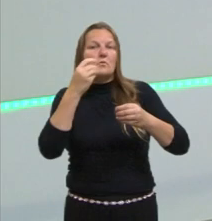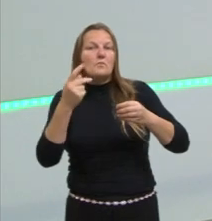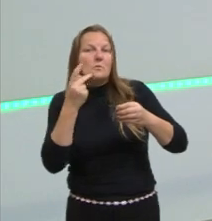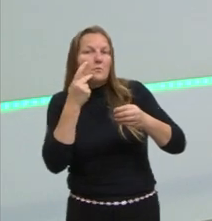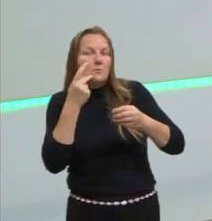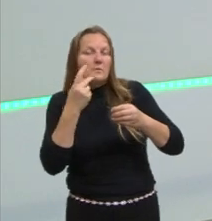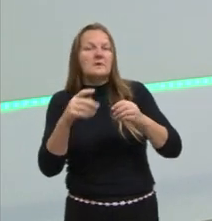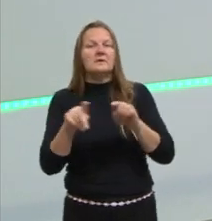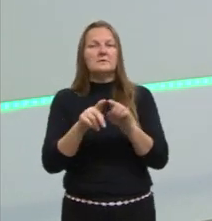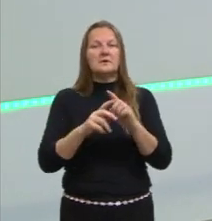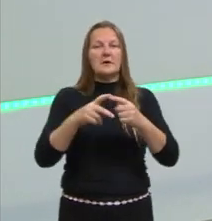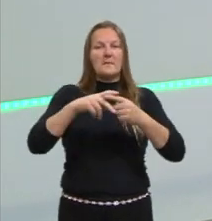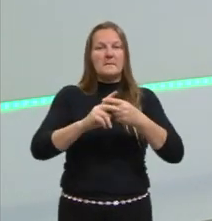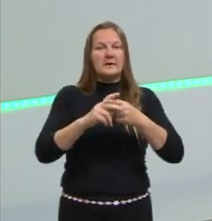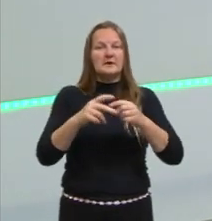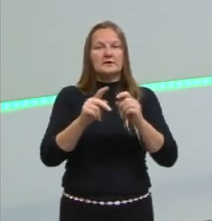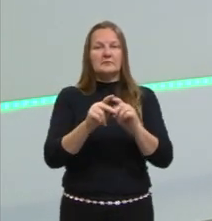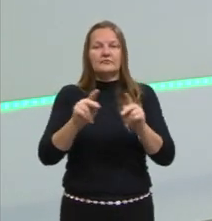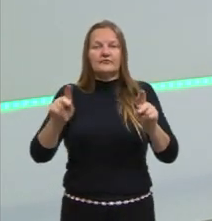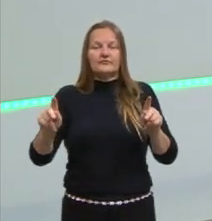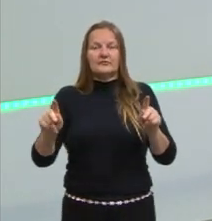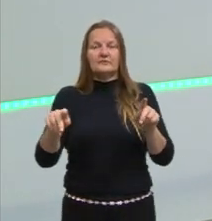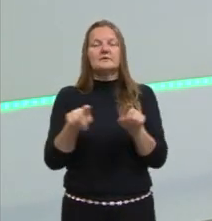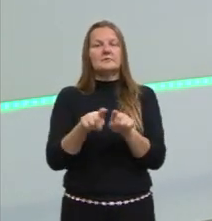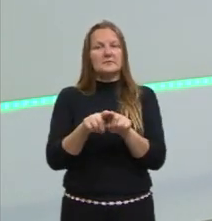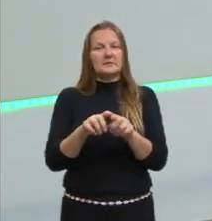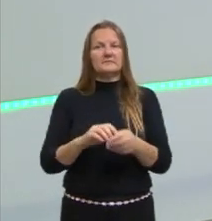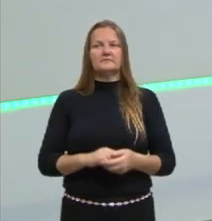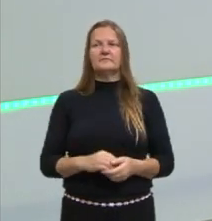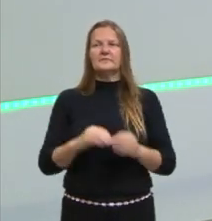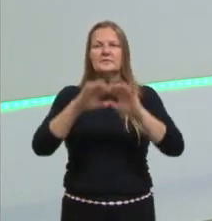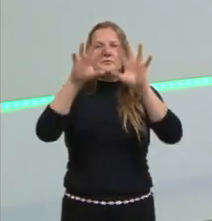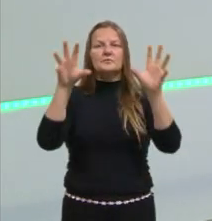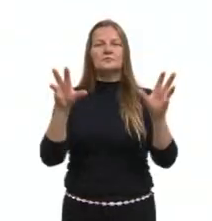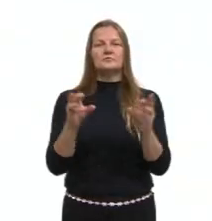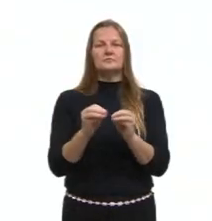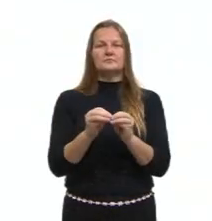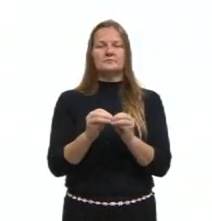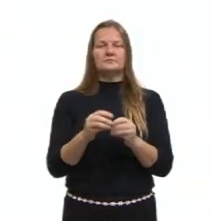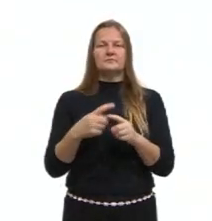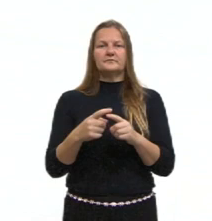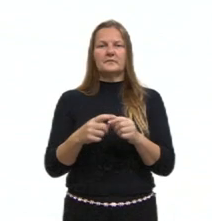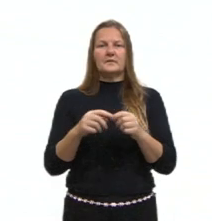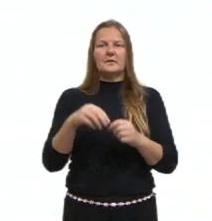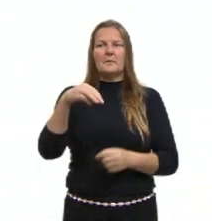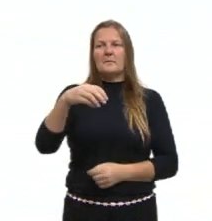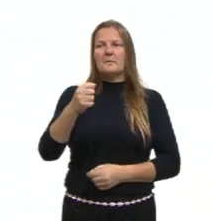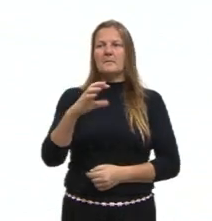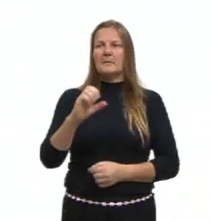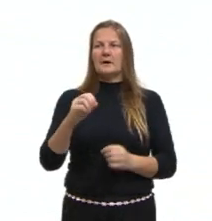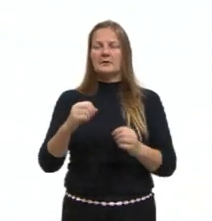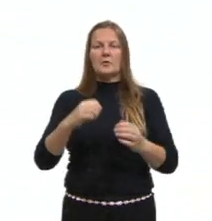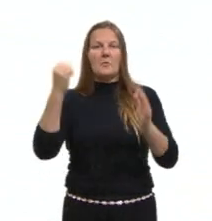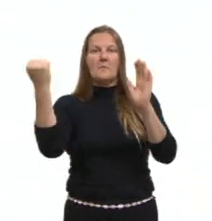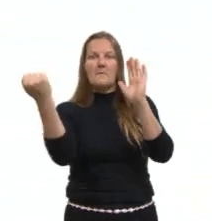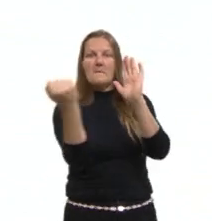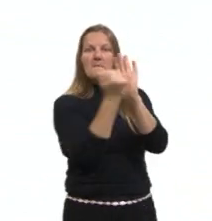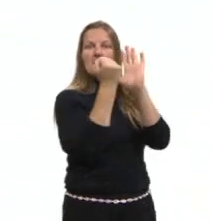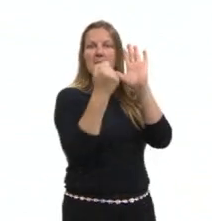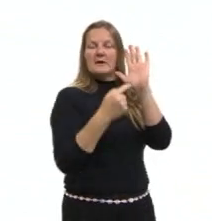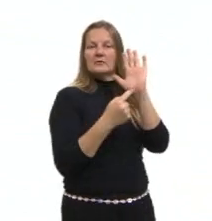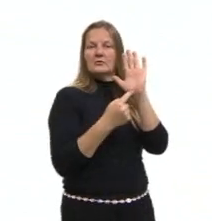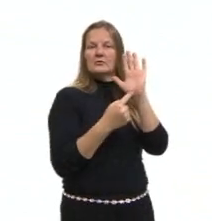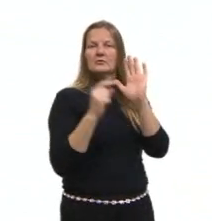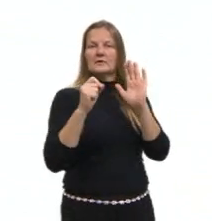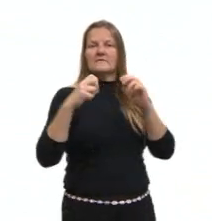ela é então um pouco também macroscópica isso aqui só um resumo né e o Marco então da física moderna onde ela começou